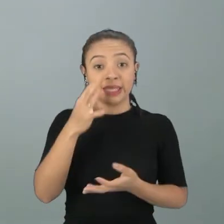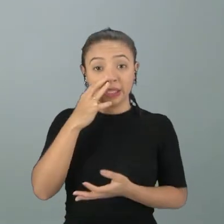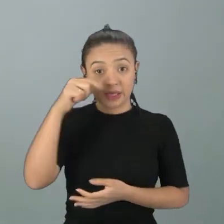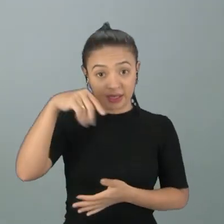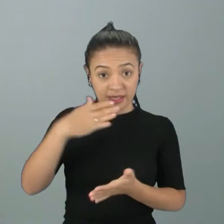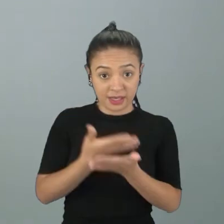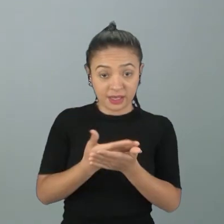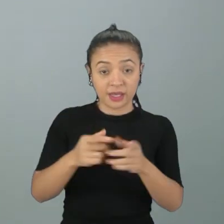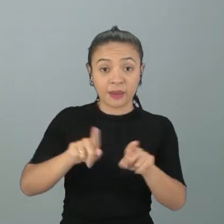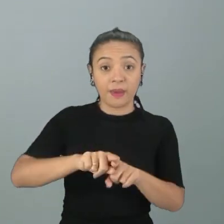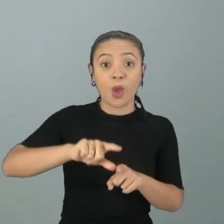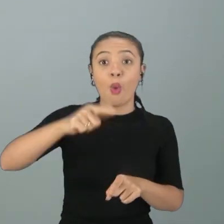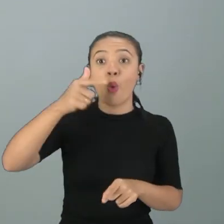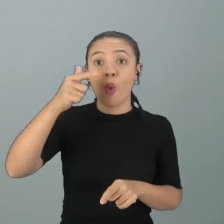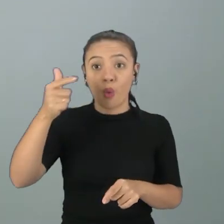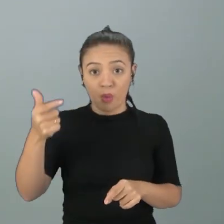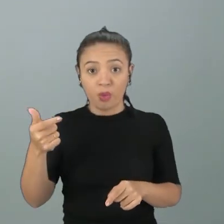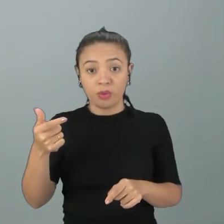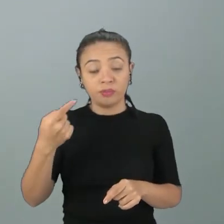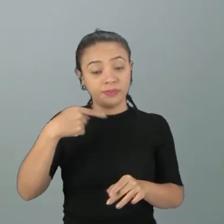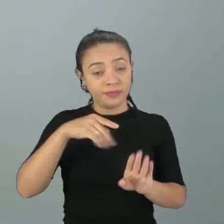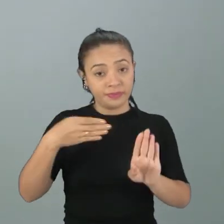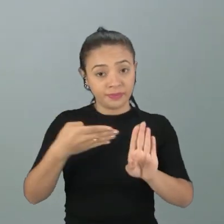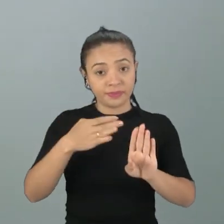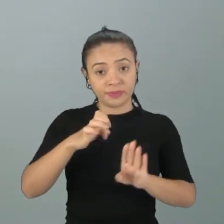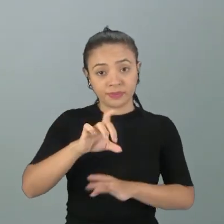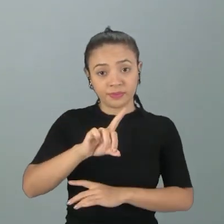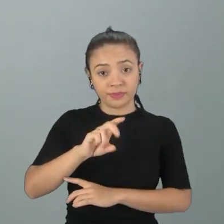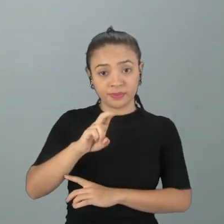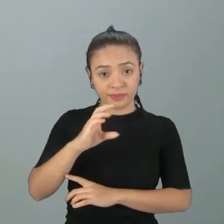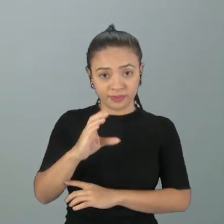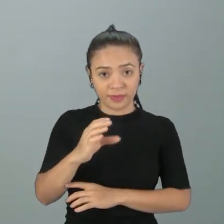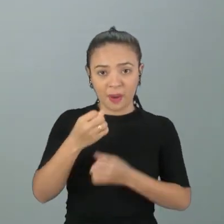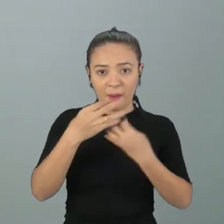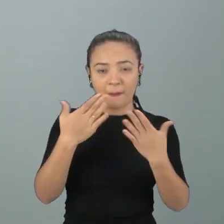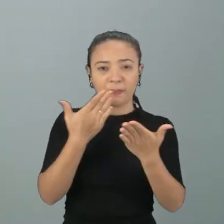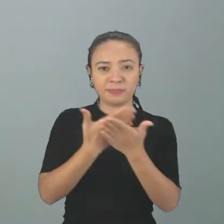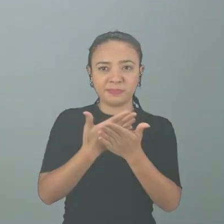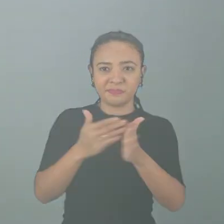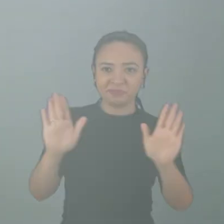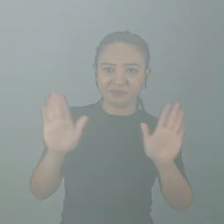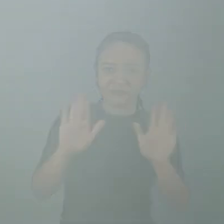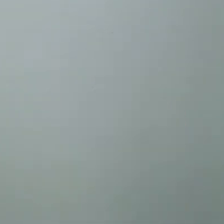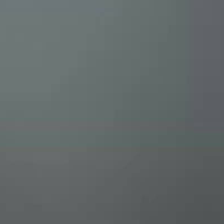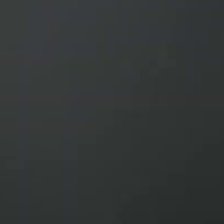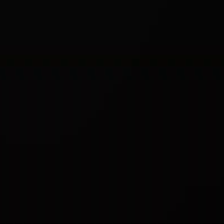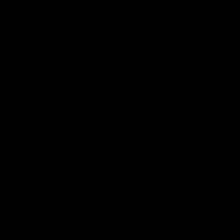rever a esta e a outras aulas, acesse a plataforma Eduque e bons estudos!